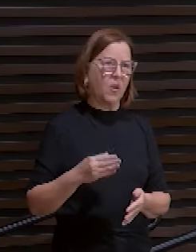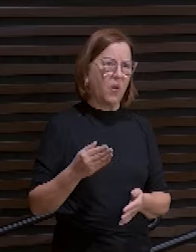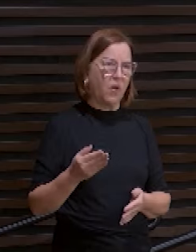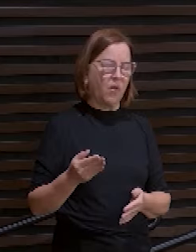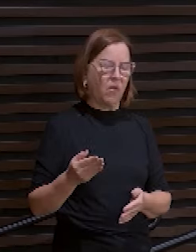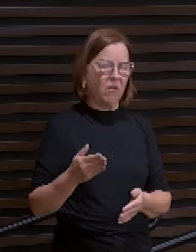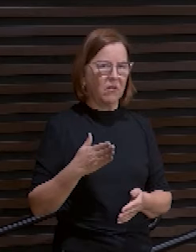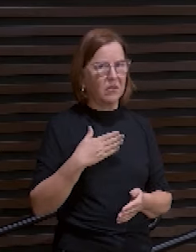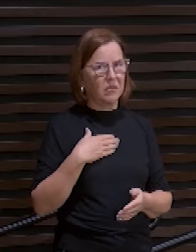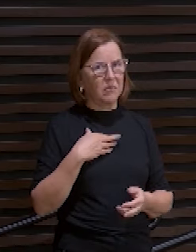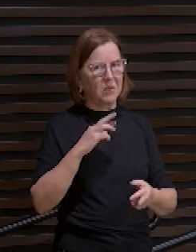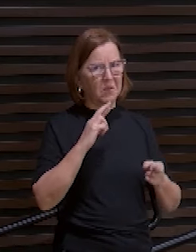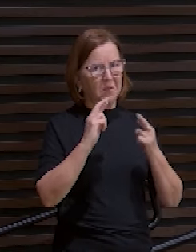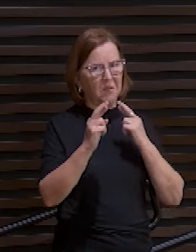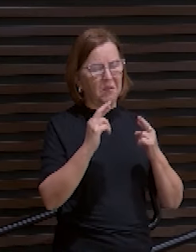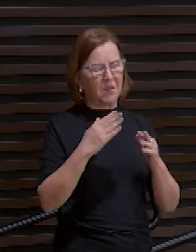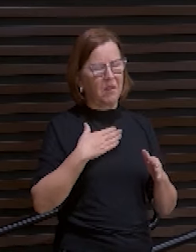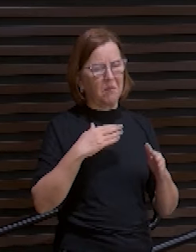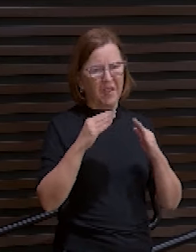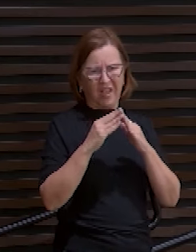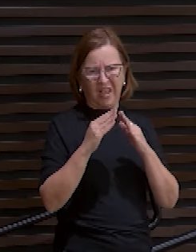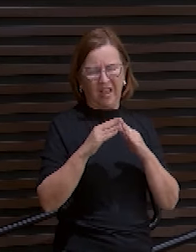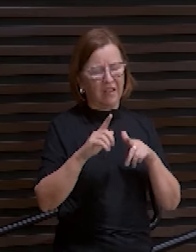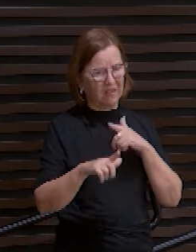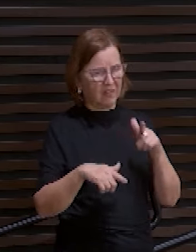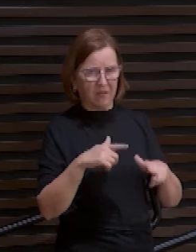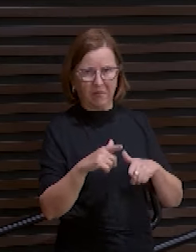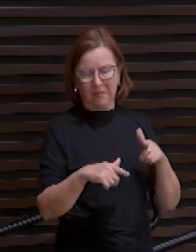relacionamento em casa no